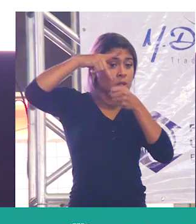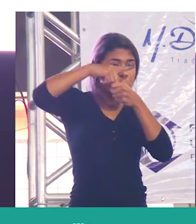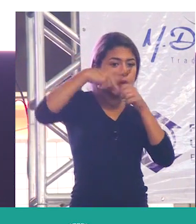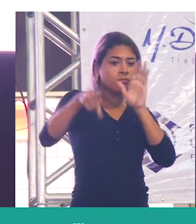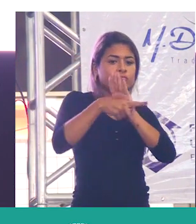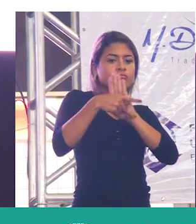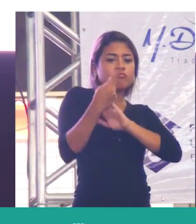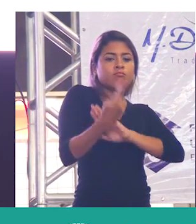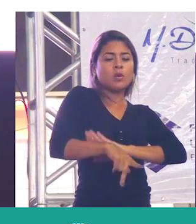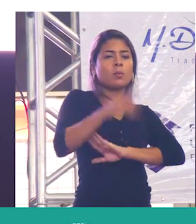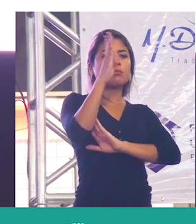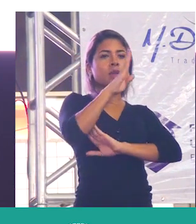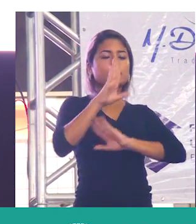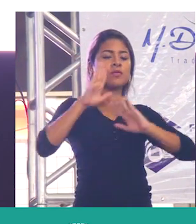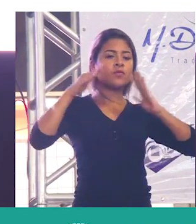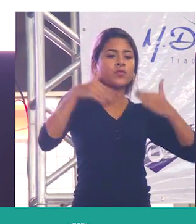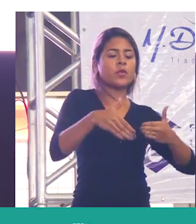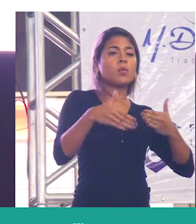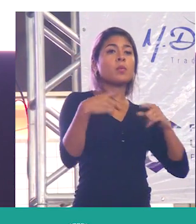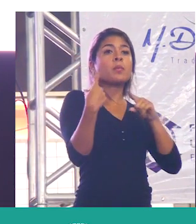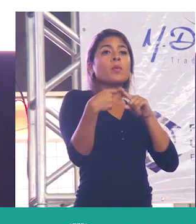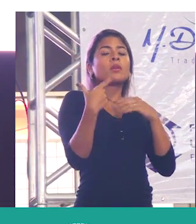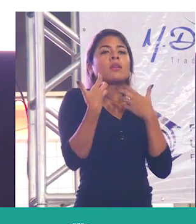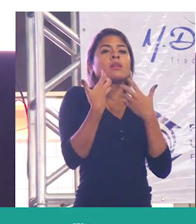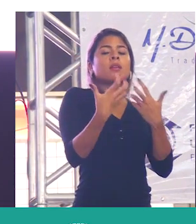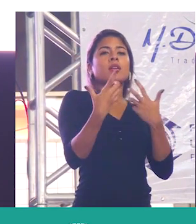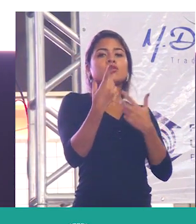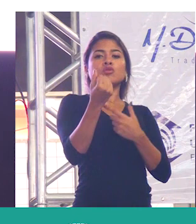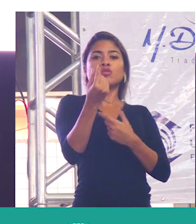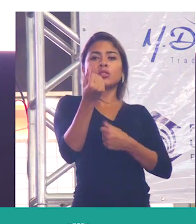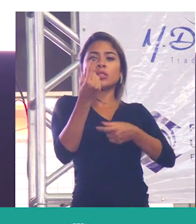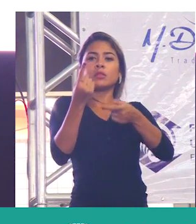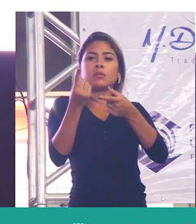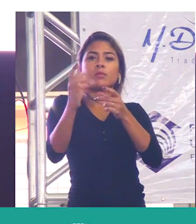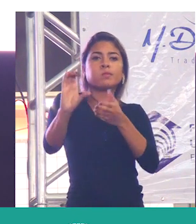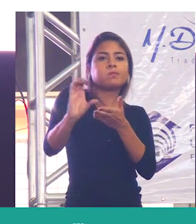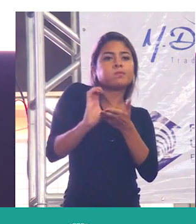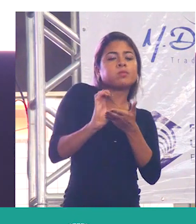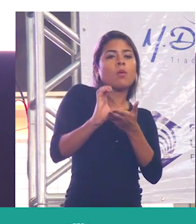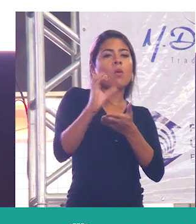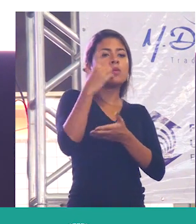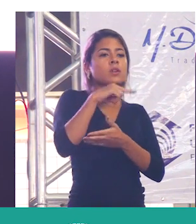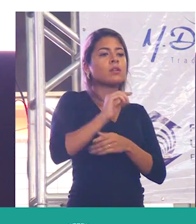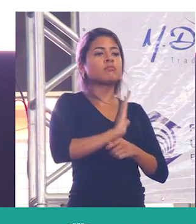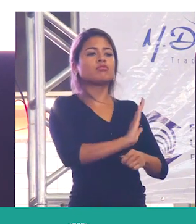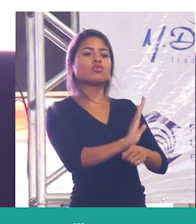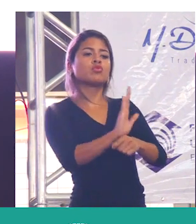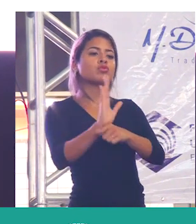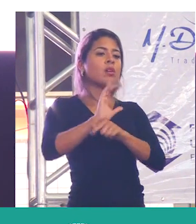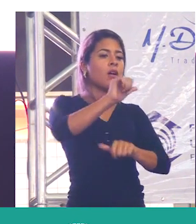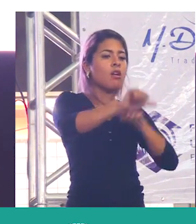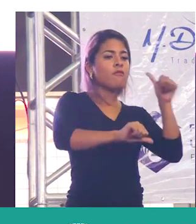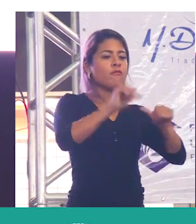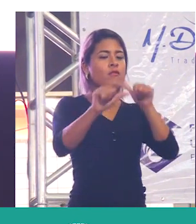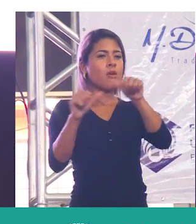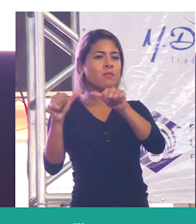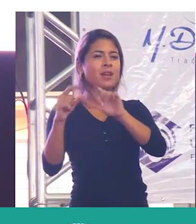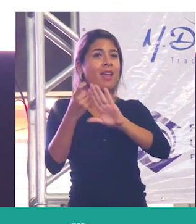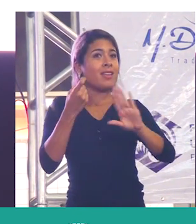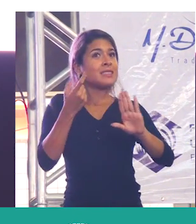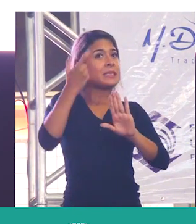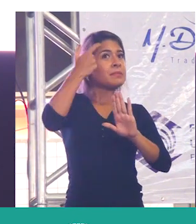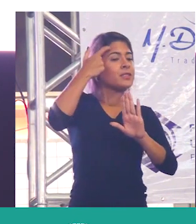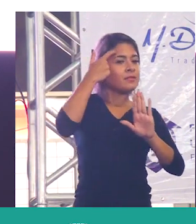esse dinheiro ele pudesse fazer as tais reformas de base que ele então prometeu.